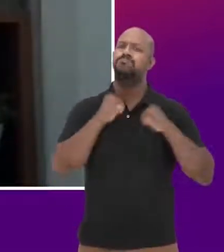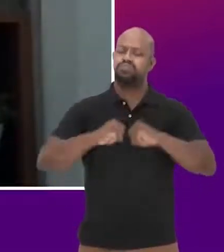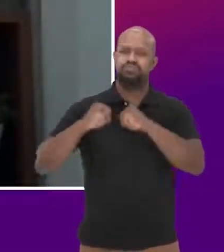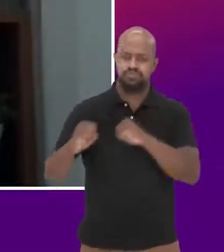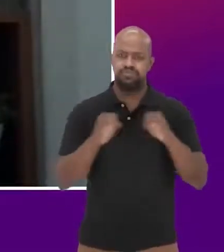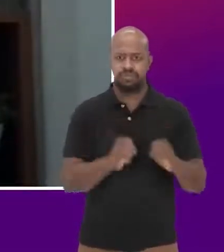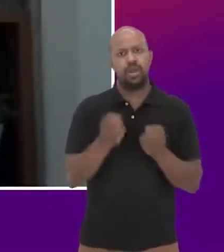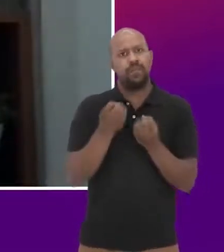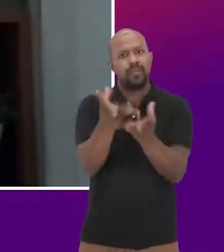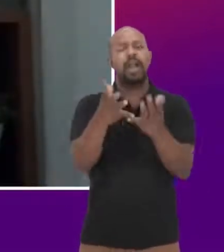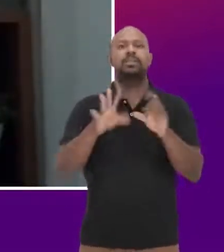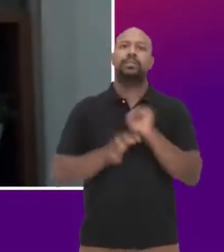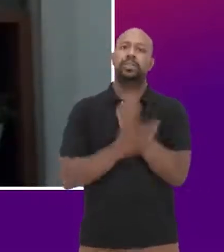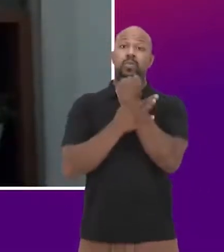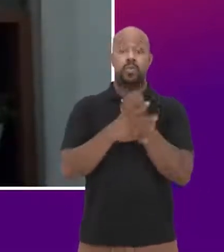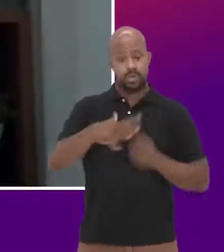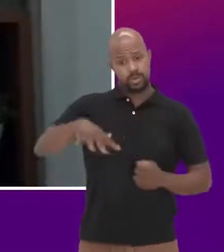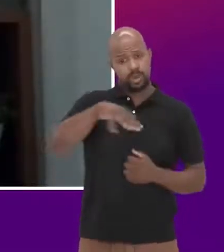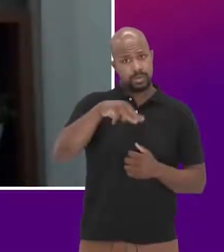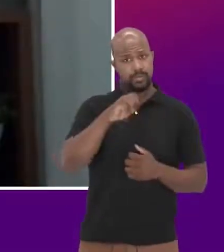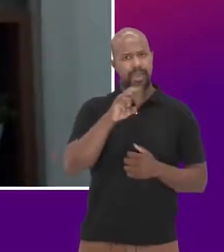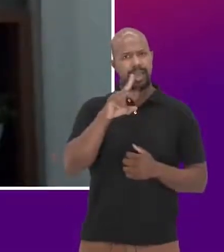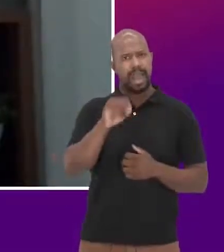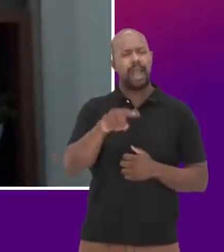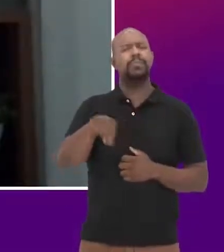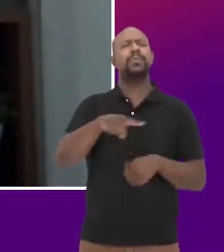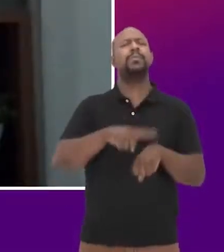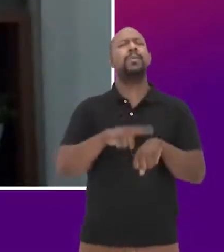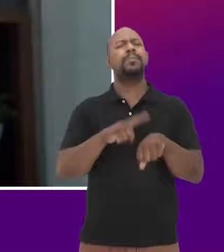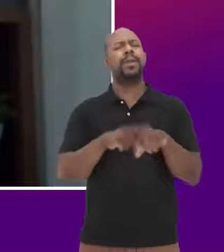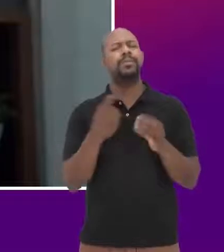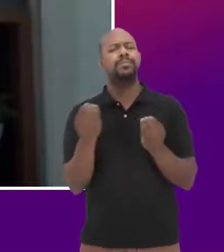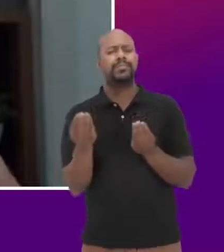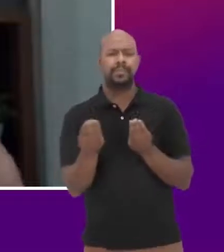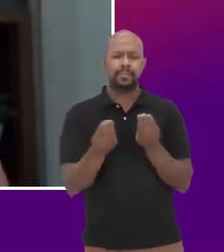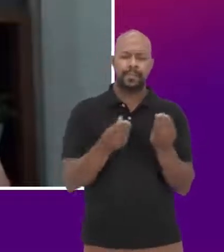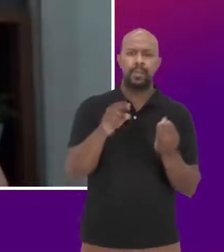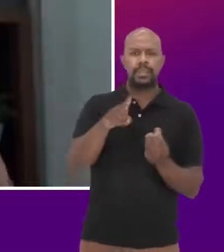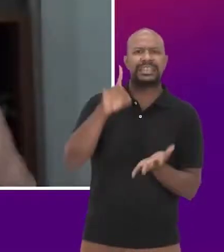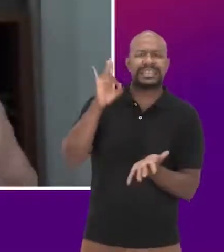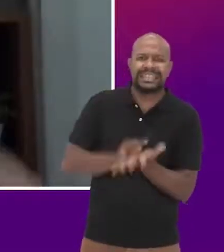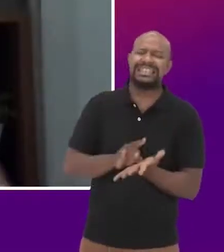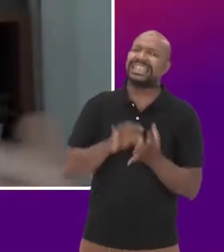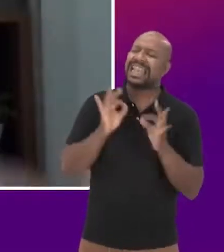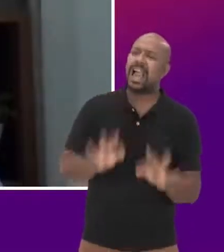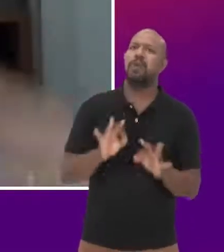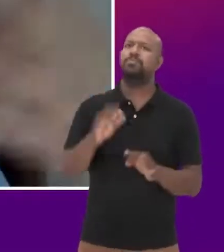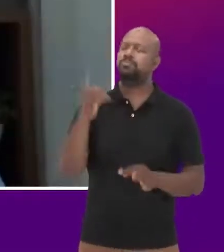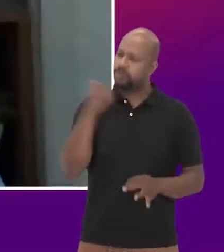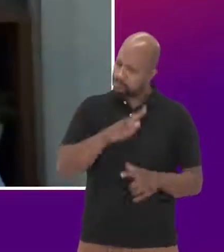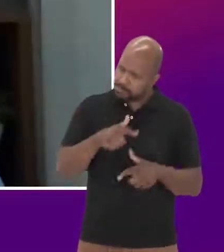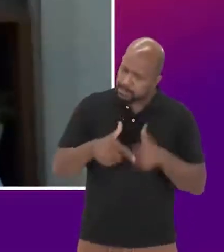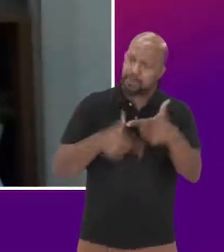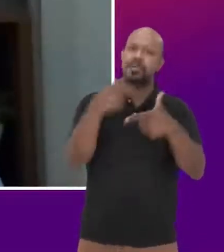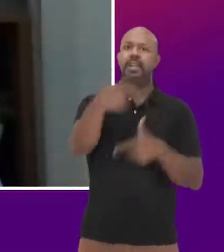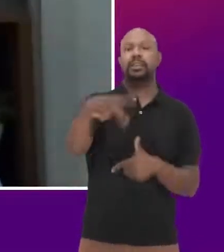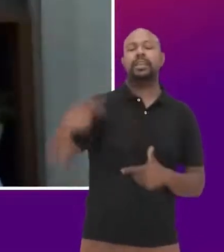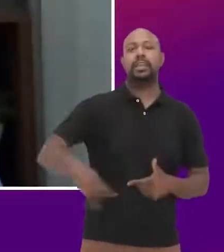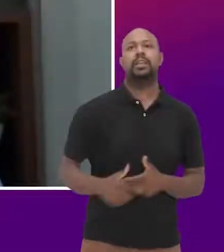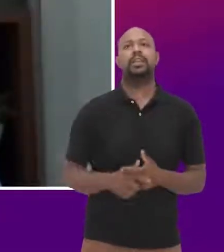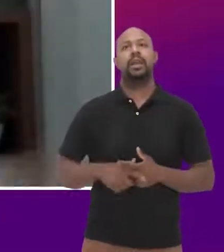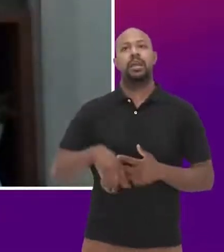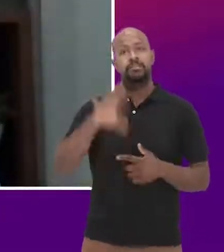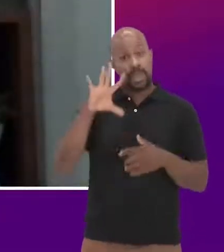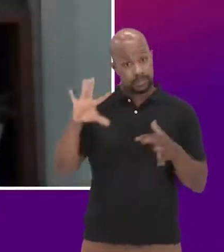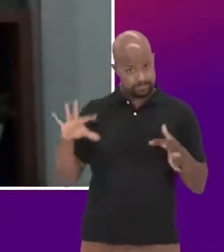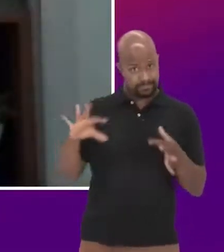seguros. E o nosso mercado, ele passou por um momento onde ele realmente fez a parte dele, pegando